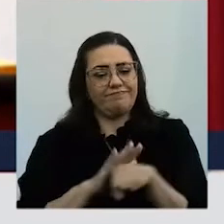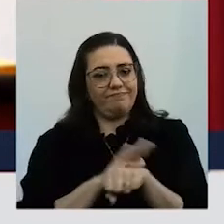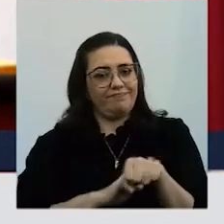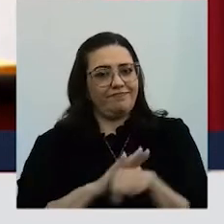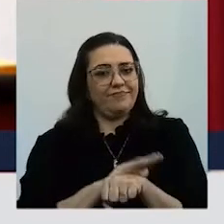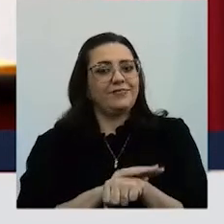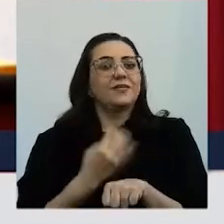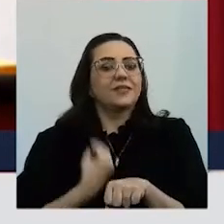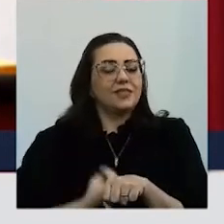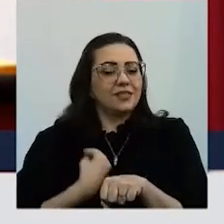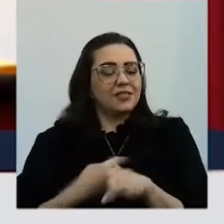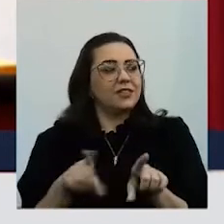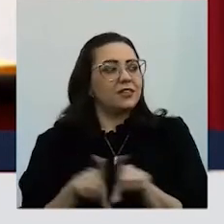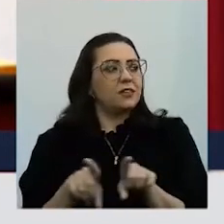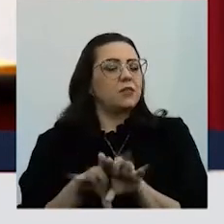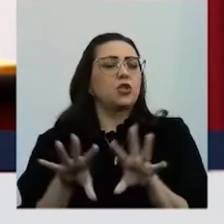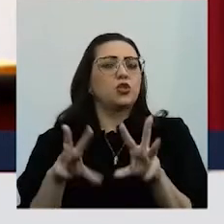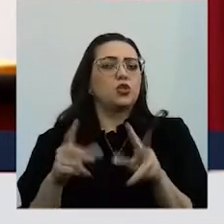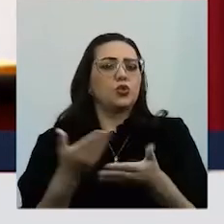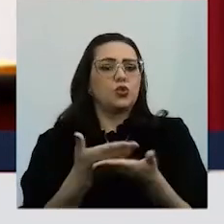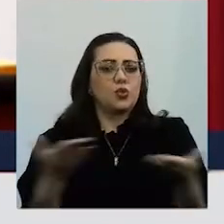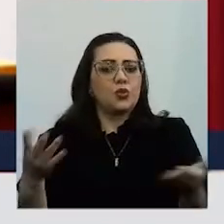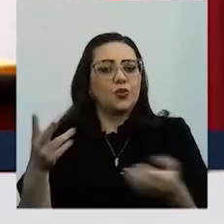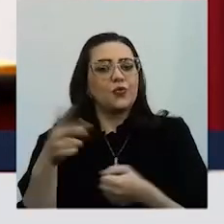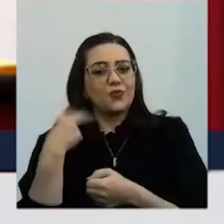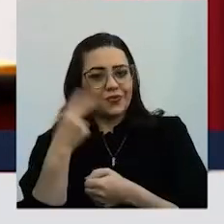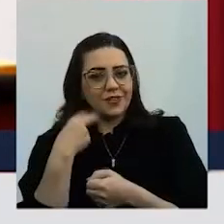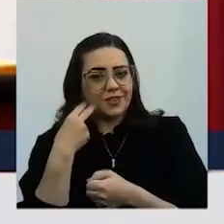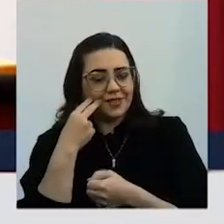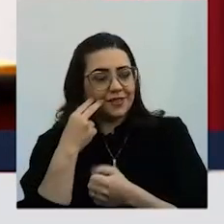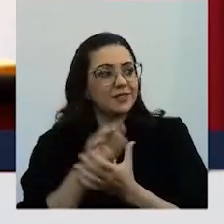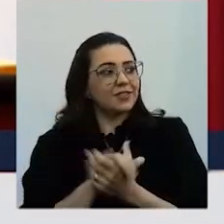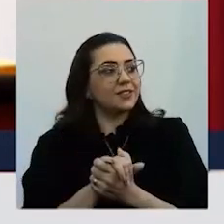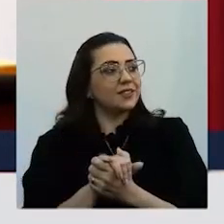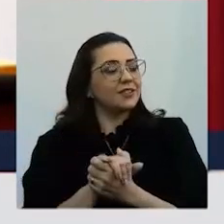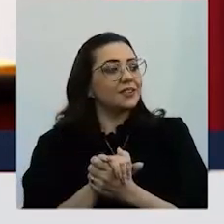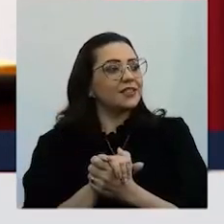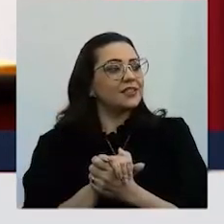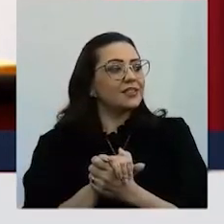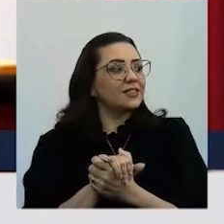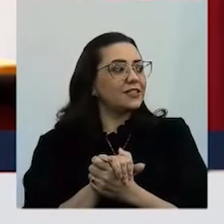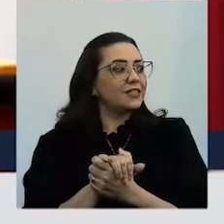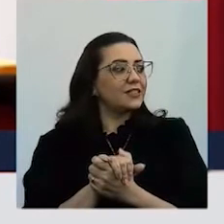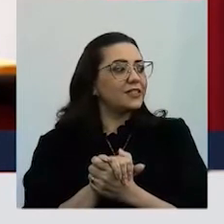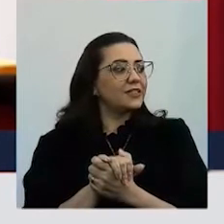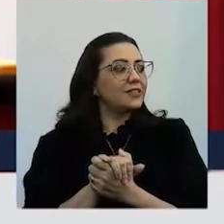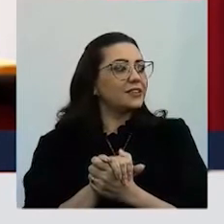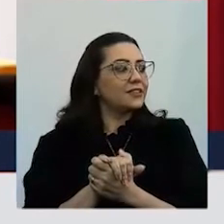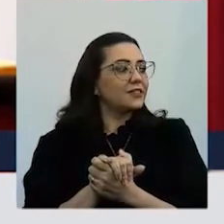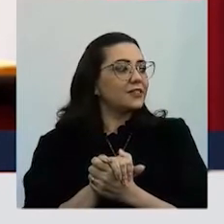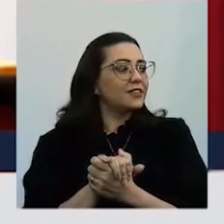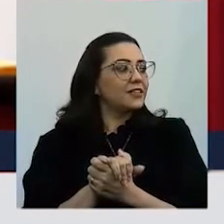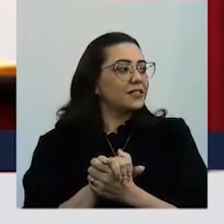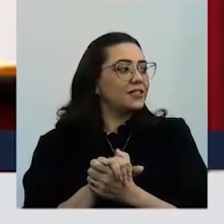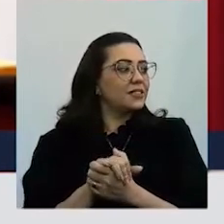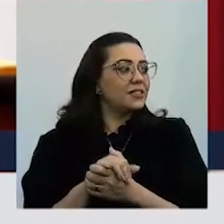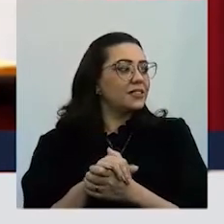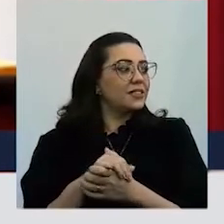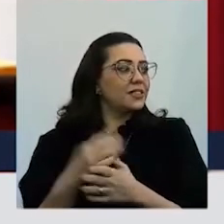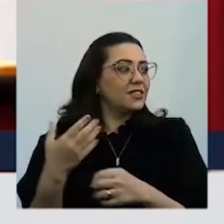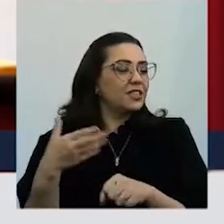vereador Serginho da Farmácia, apresentou números da atuação da Câmara em 2021. Em